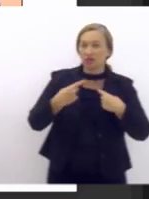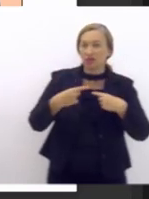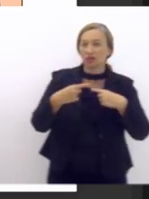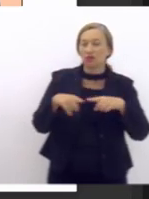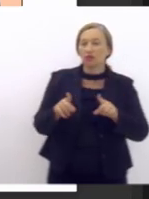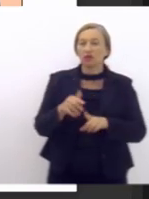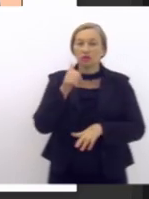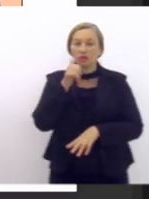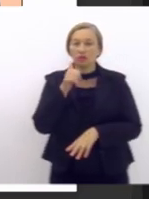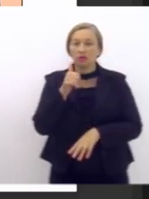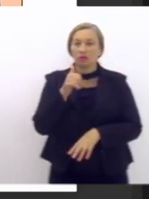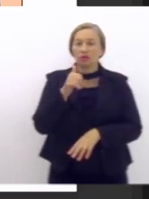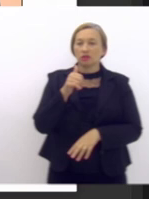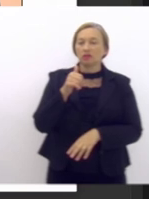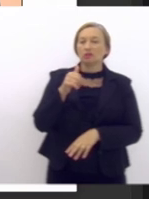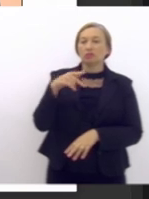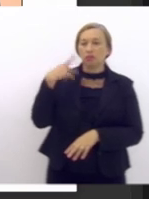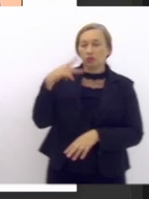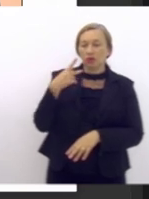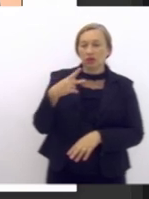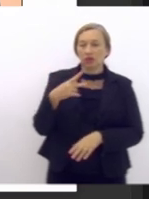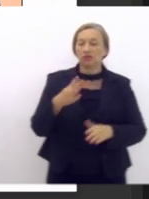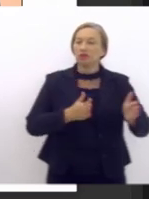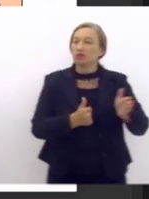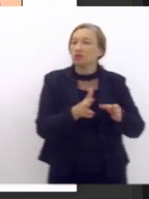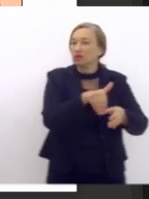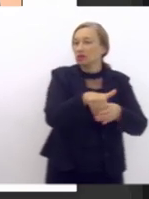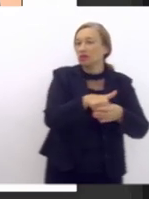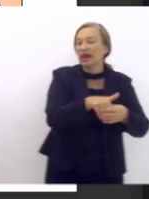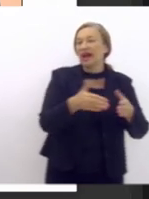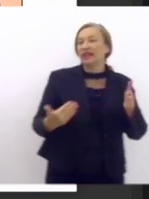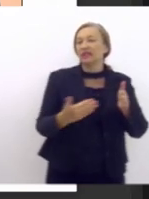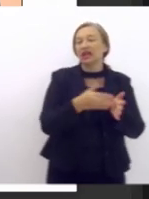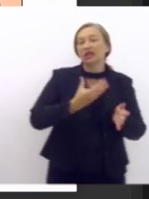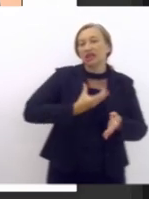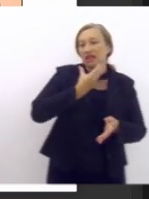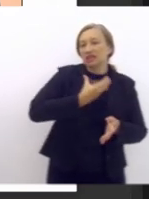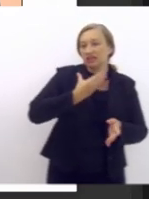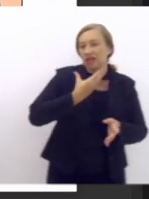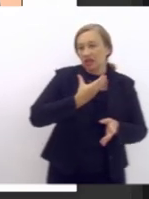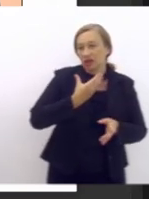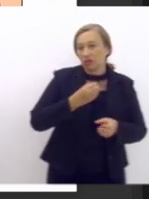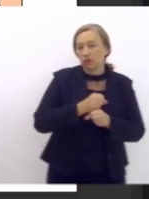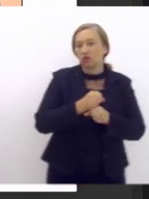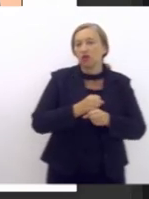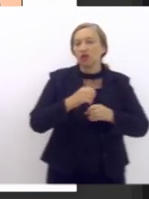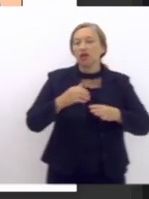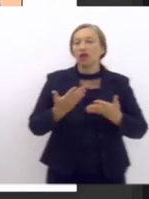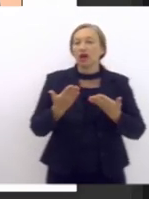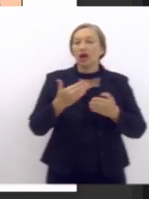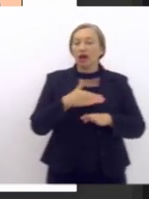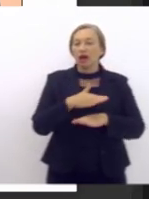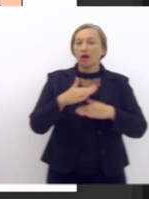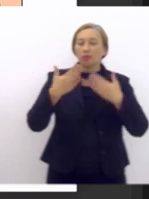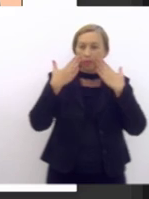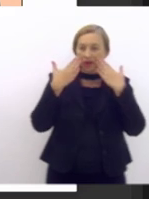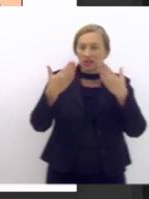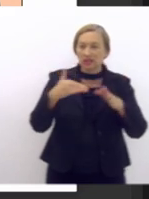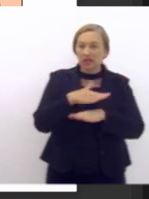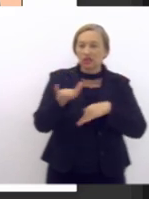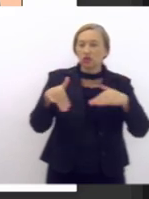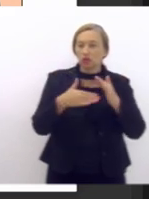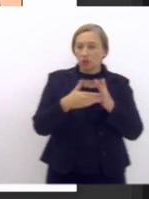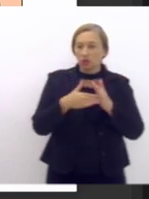durante as eleições. E até dezembro deste ano, então até o próximo mês, a gente pretende que todas essas notas técnicas já estejam disponíveis em nosso